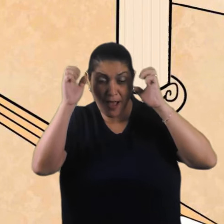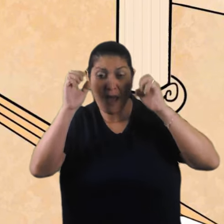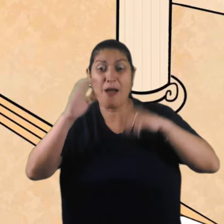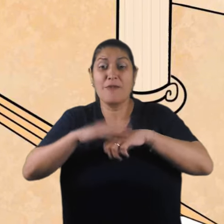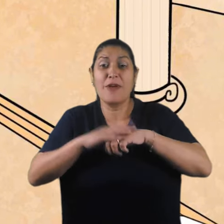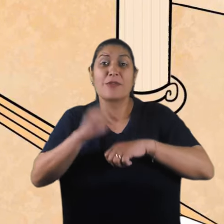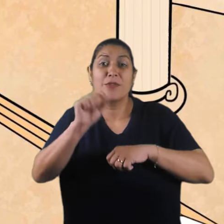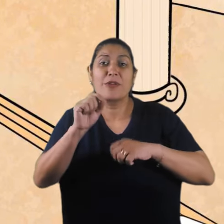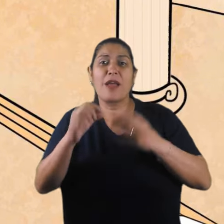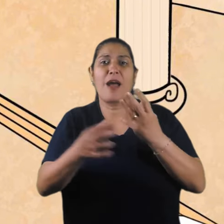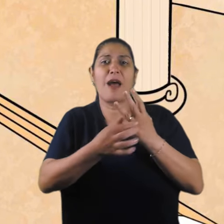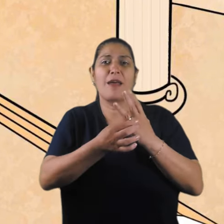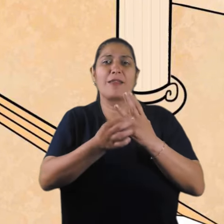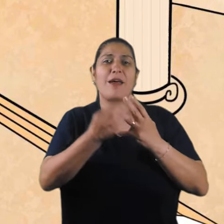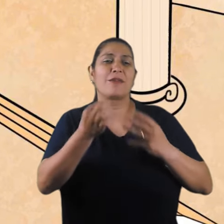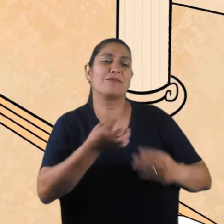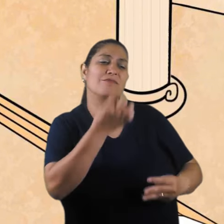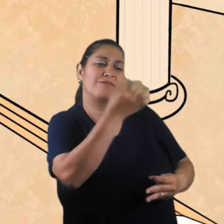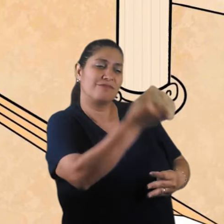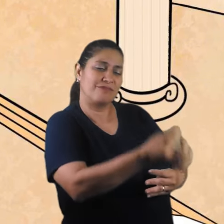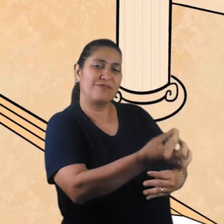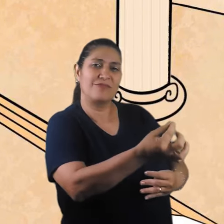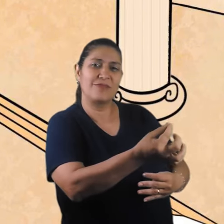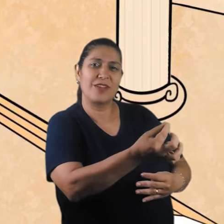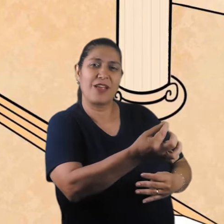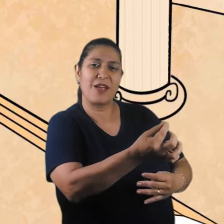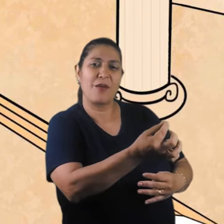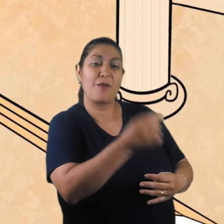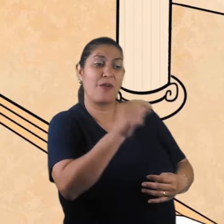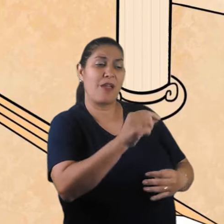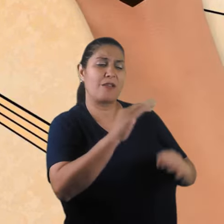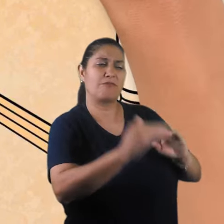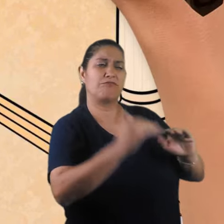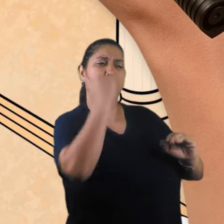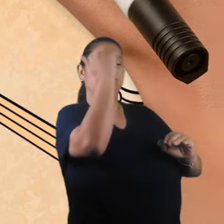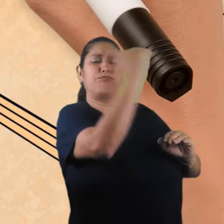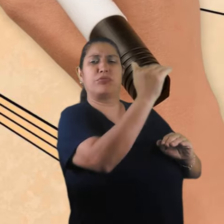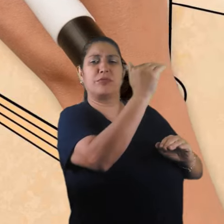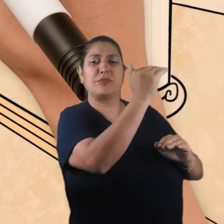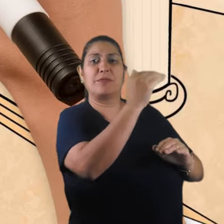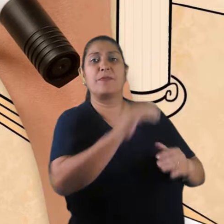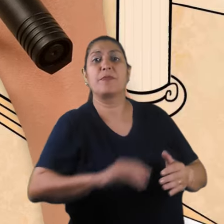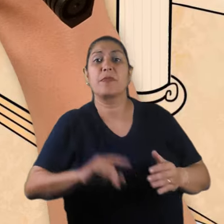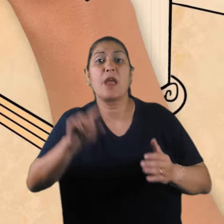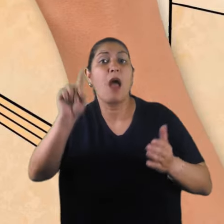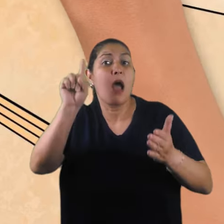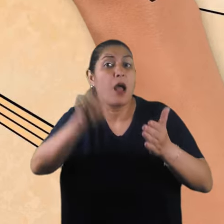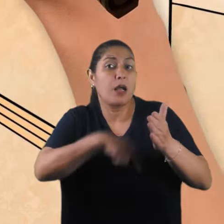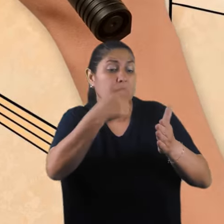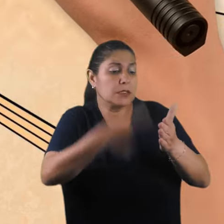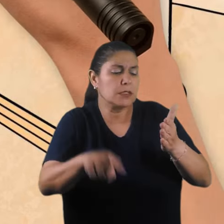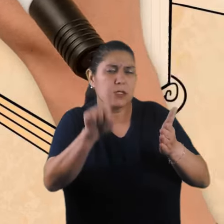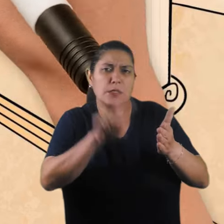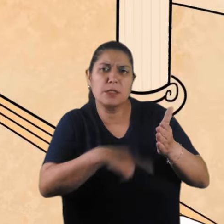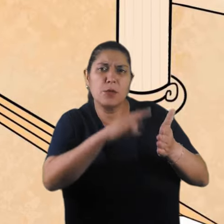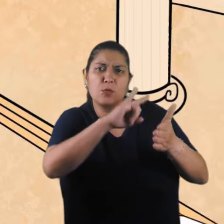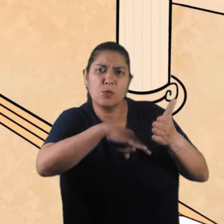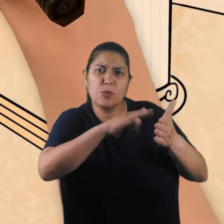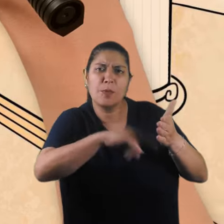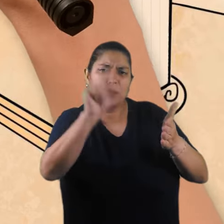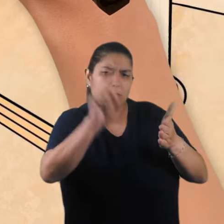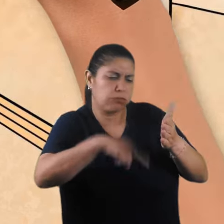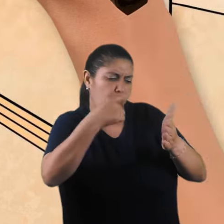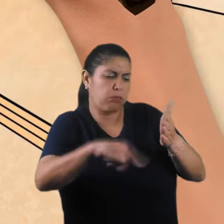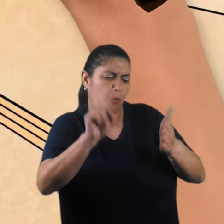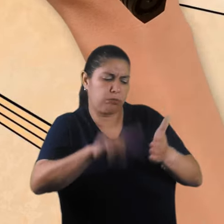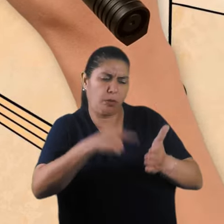e colocou ele em uma alta posição em seu reino. Depois disso, o rei cancelou todas as